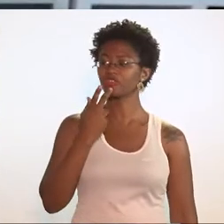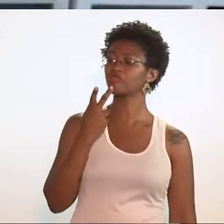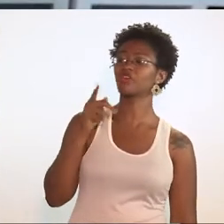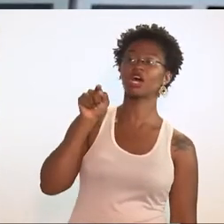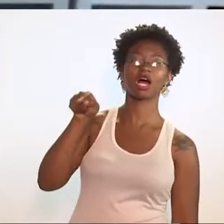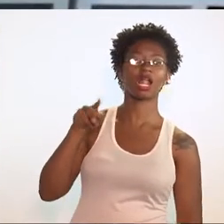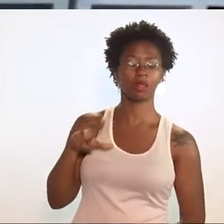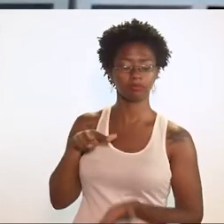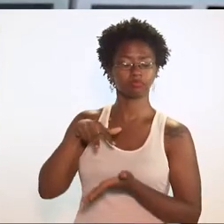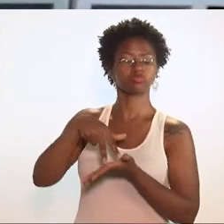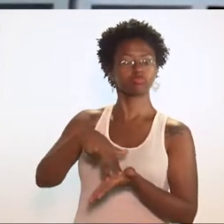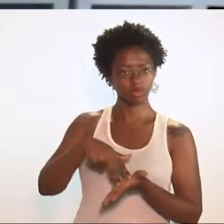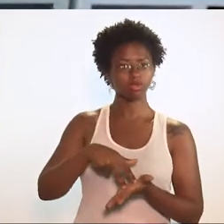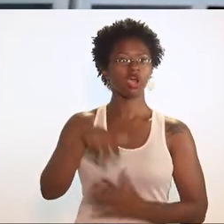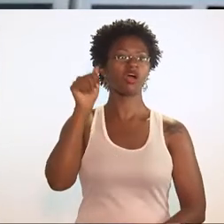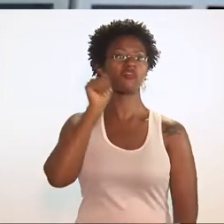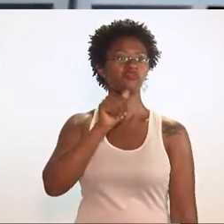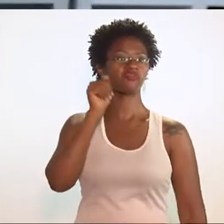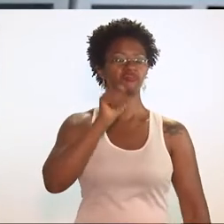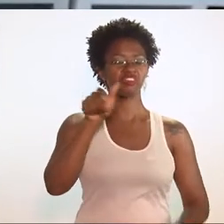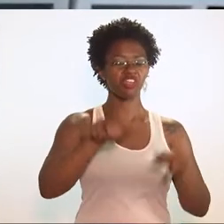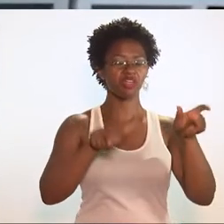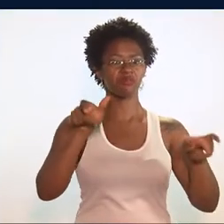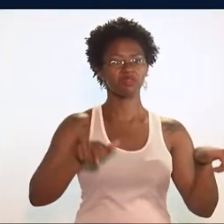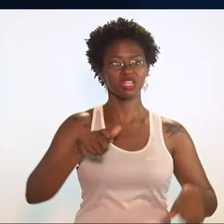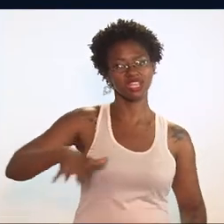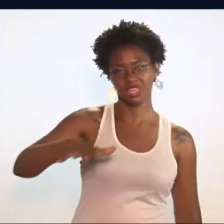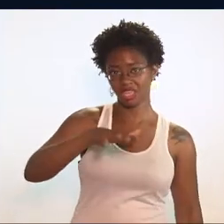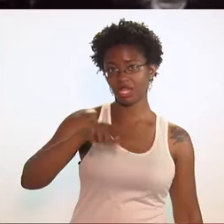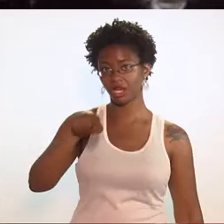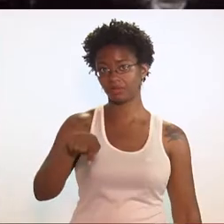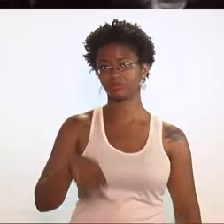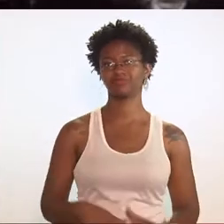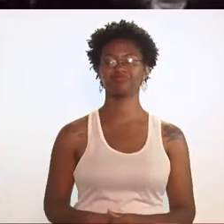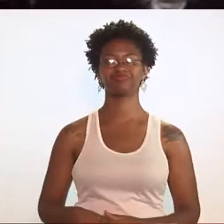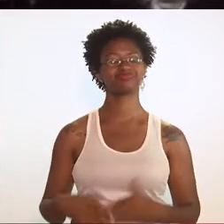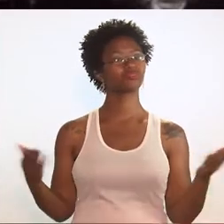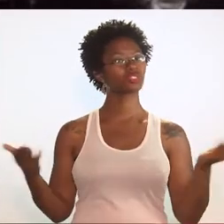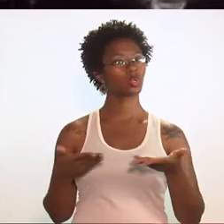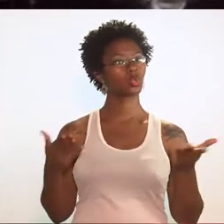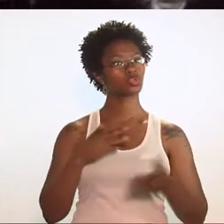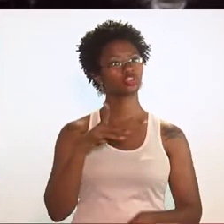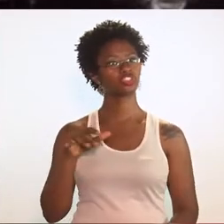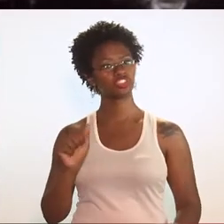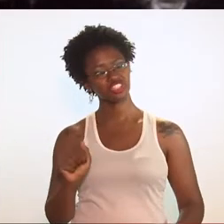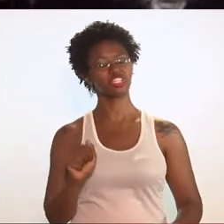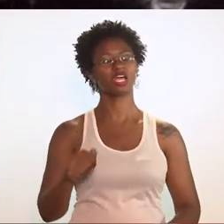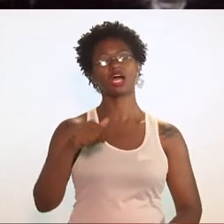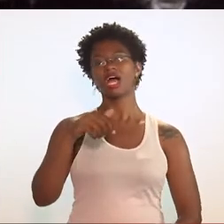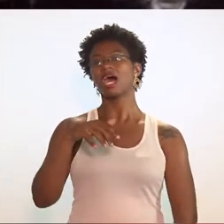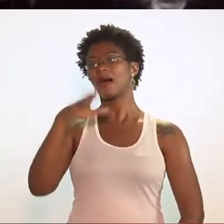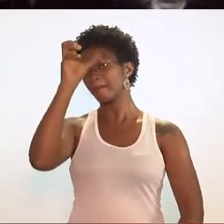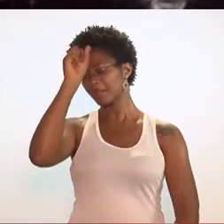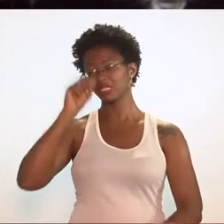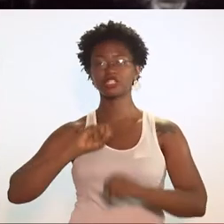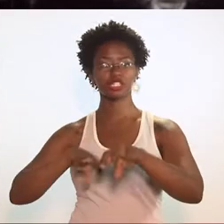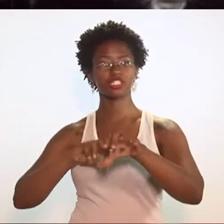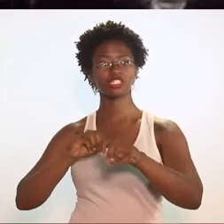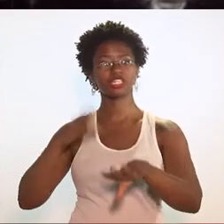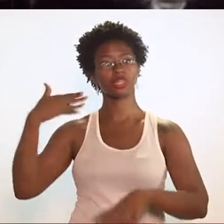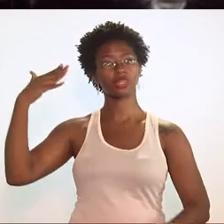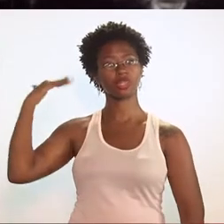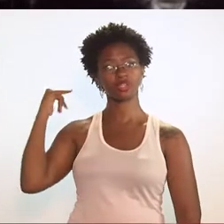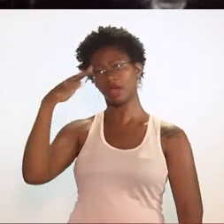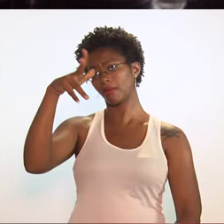luz sobre o protagonismo feminino em mais essa área. Neste episódio da série Aprendendo e Ensinando Antigas Lições,